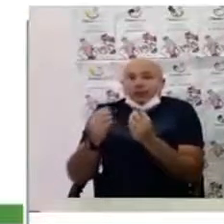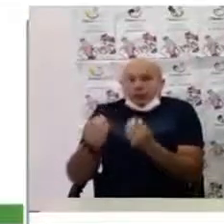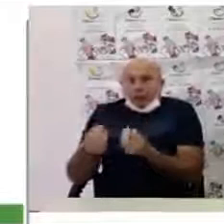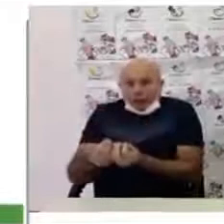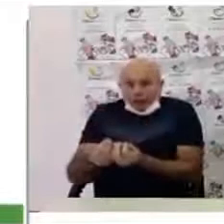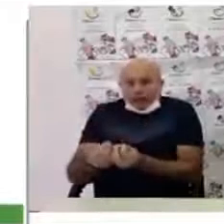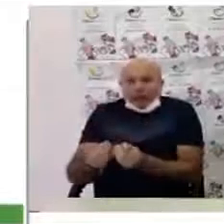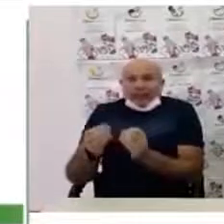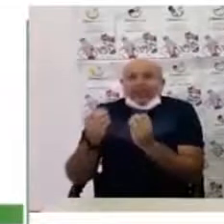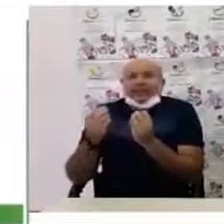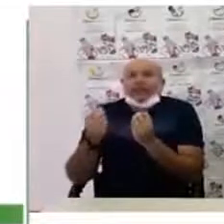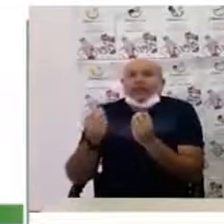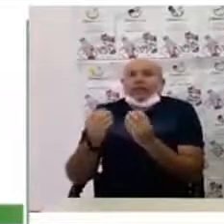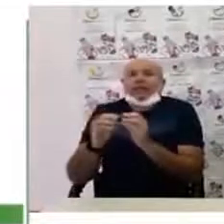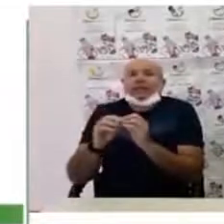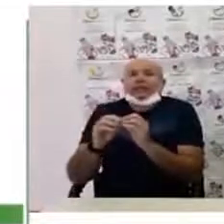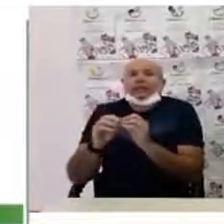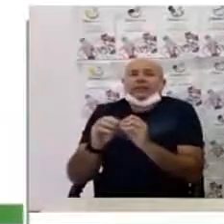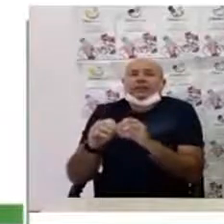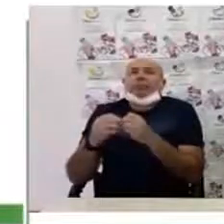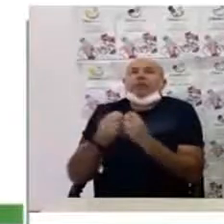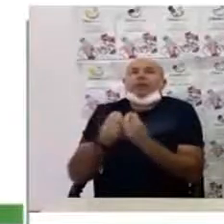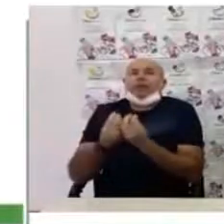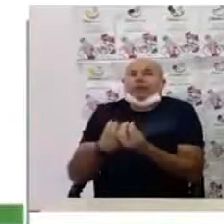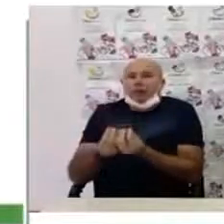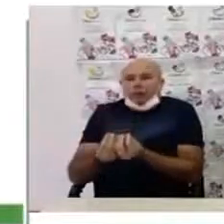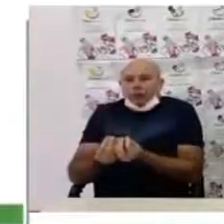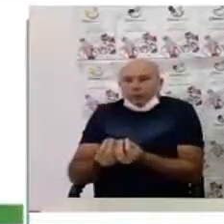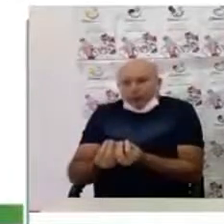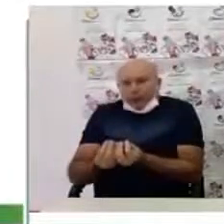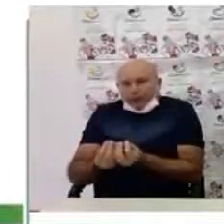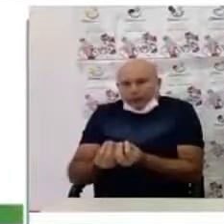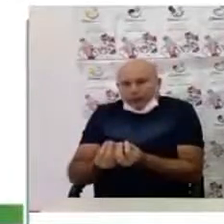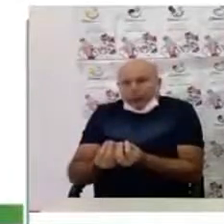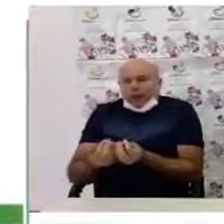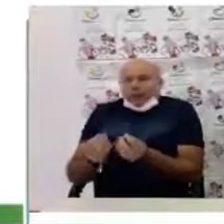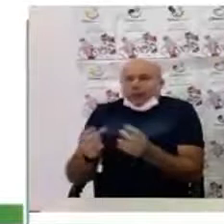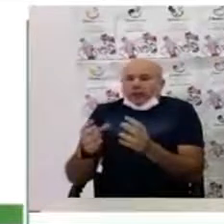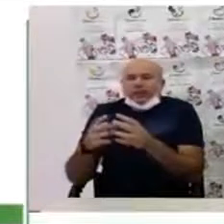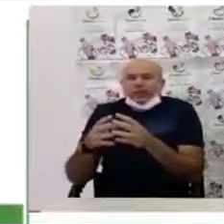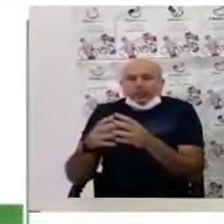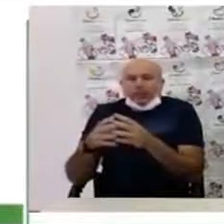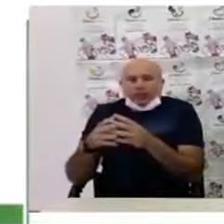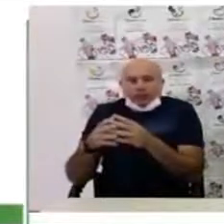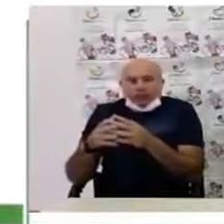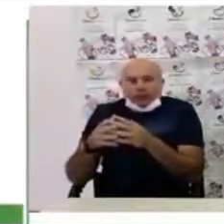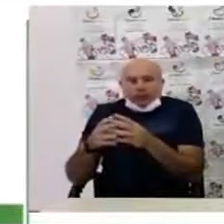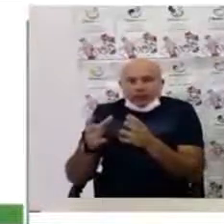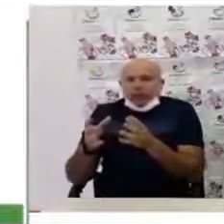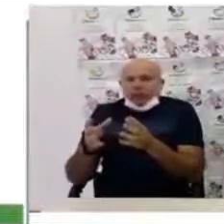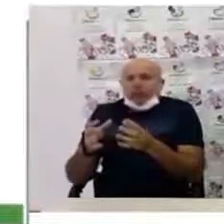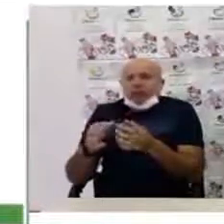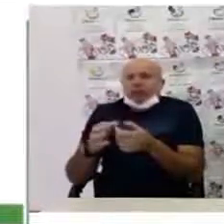de núcleo, que é 10 a 4 a 10 a 5 vezes menor do que o próprio átomo, né? Então existe uma energia